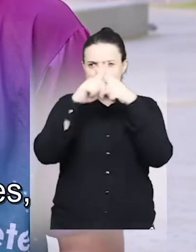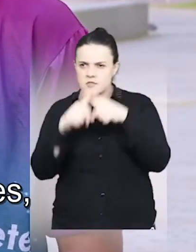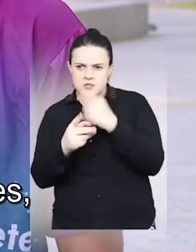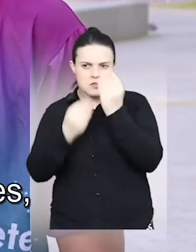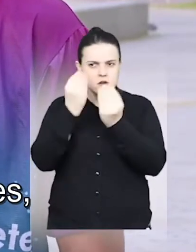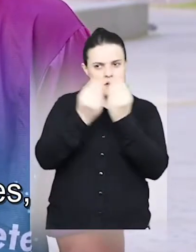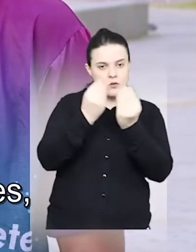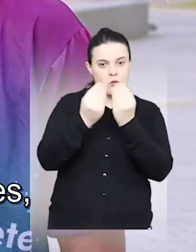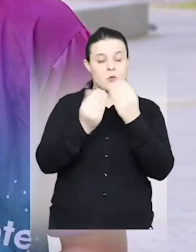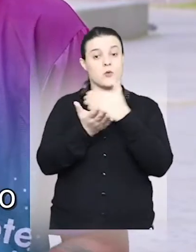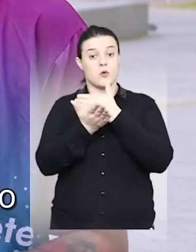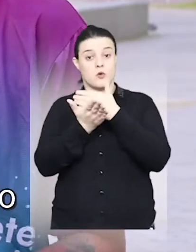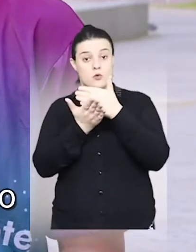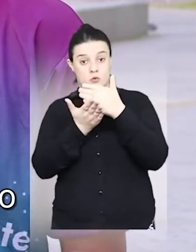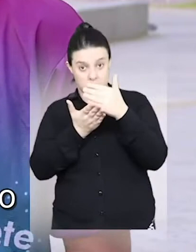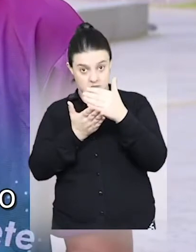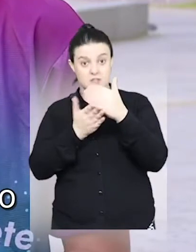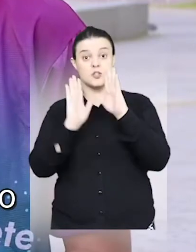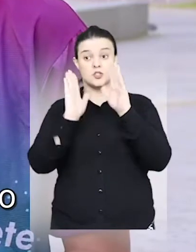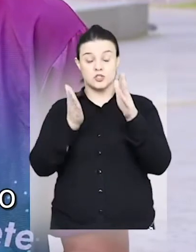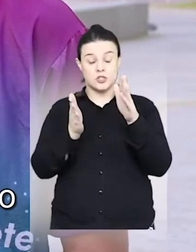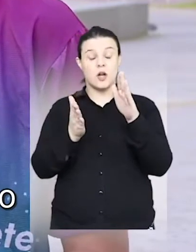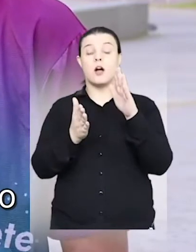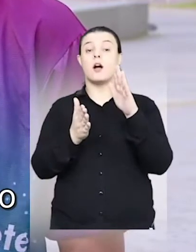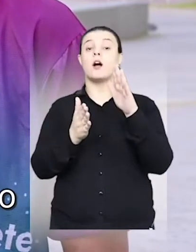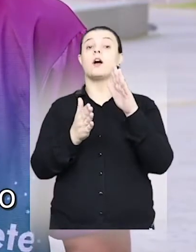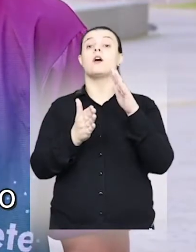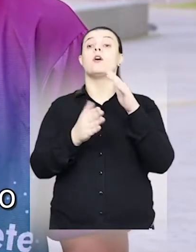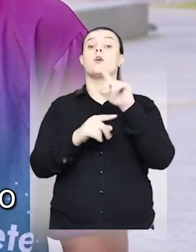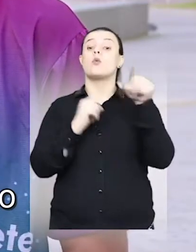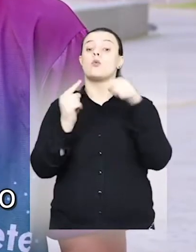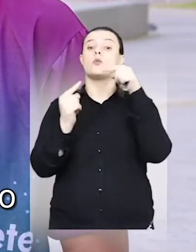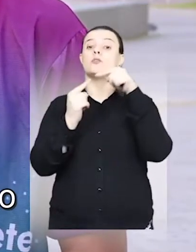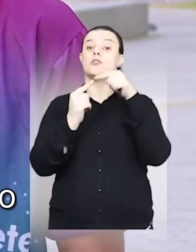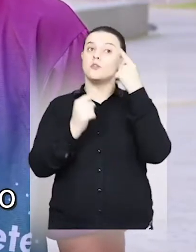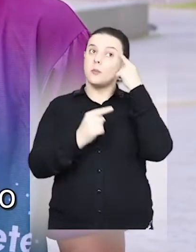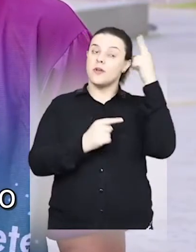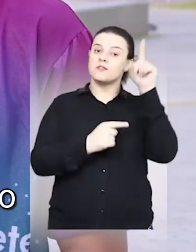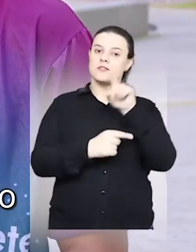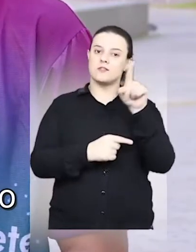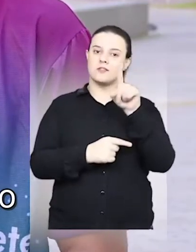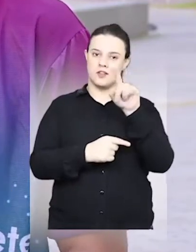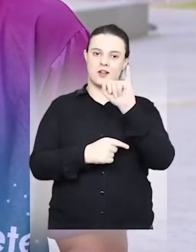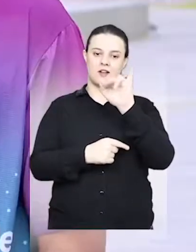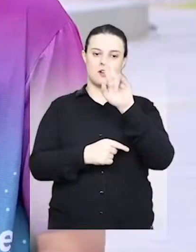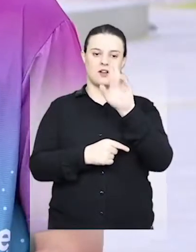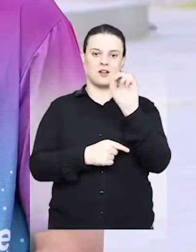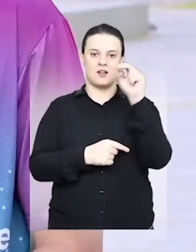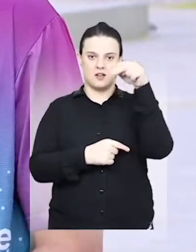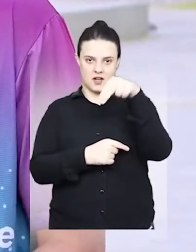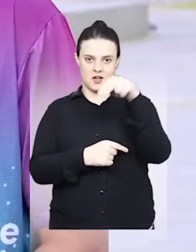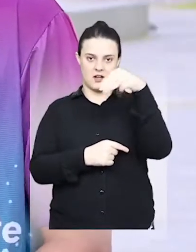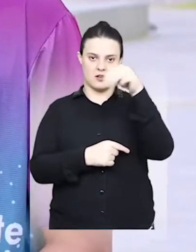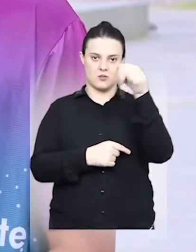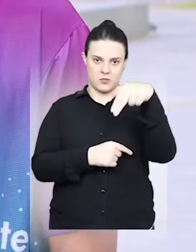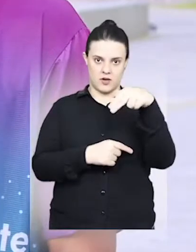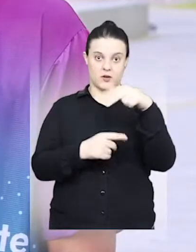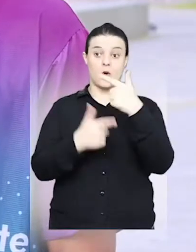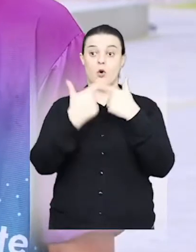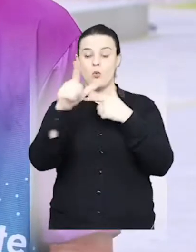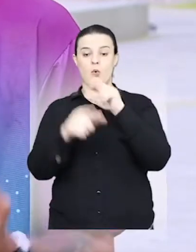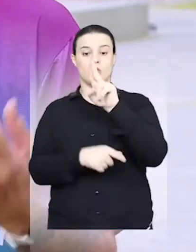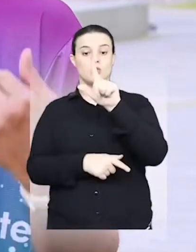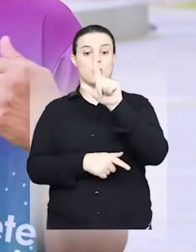tudo funcionava. Entrei para fazer o baiano já visando em realizar o sonho do Ironman. O Ultraman é